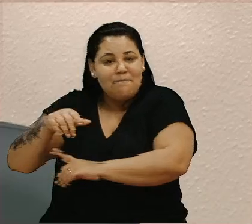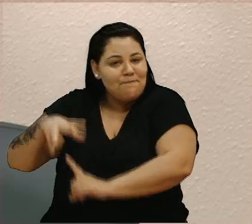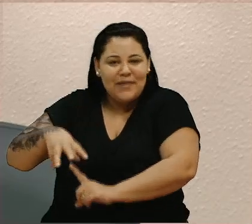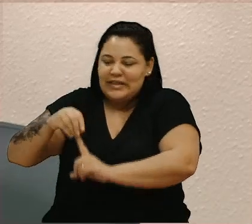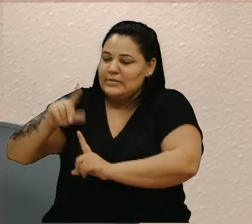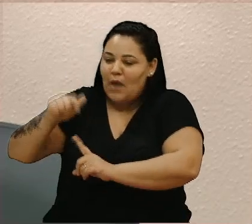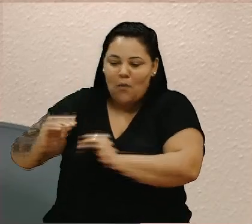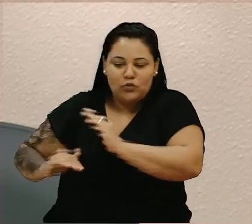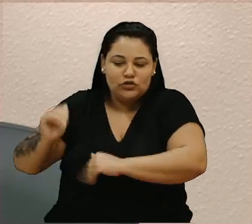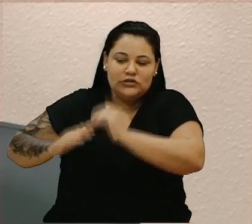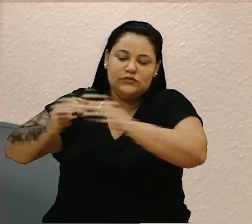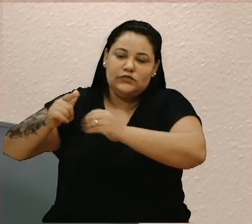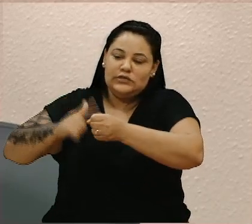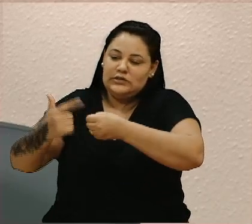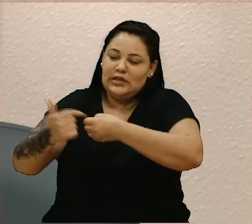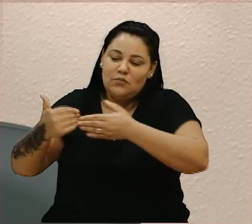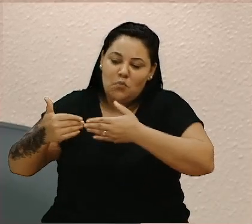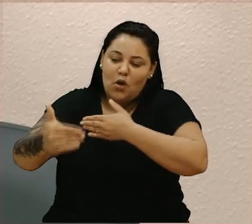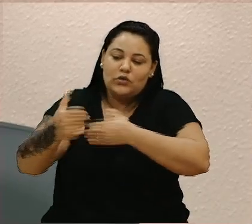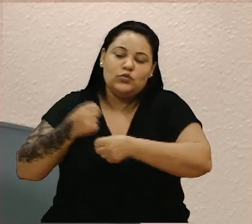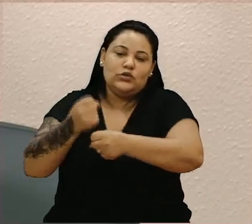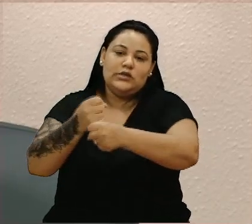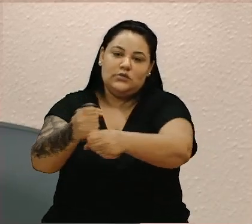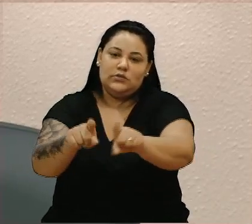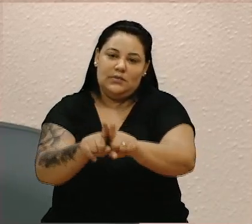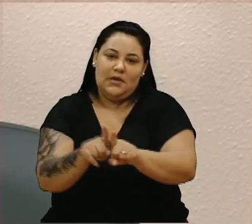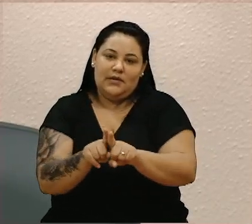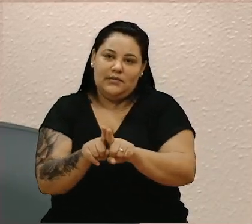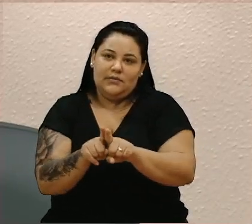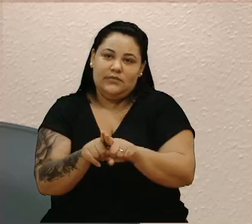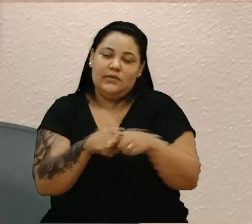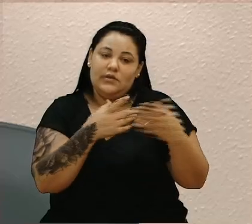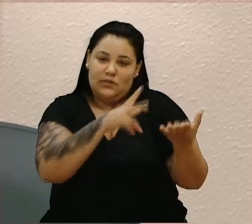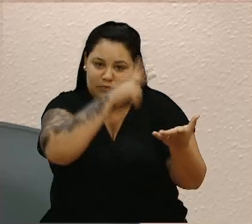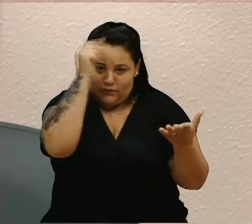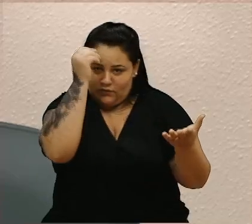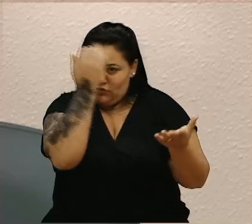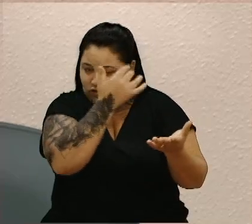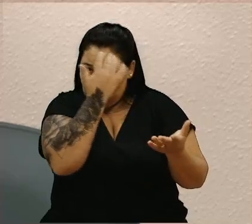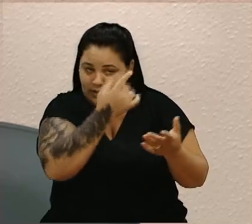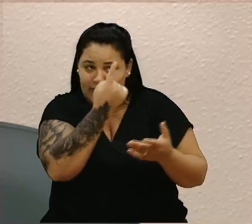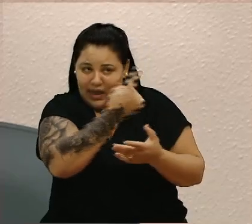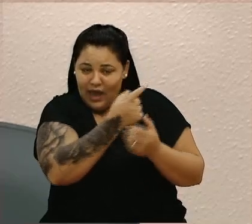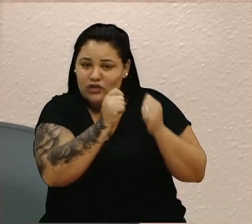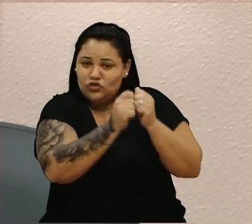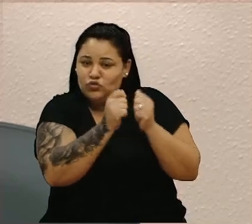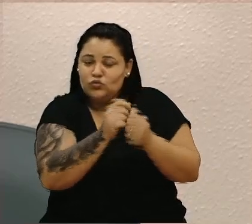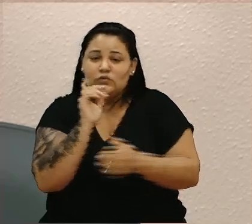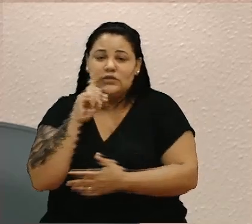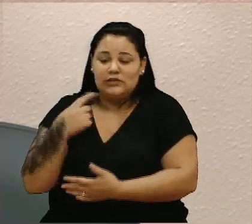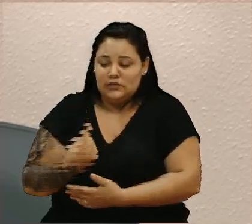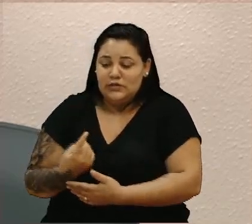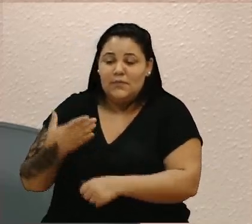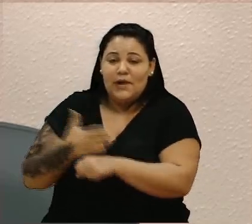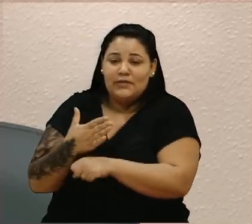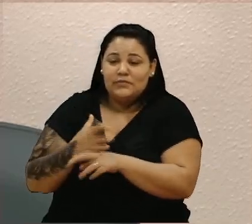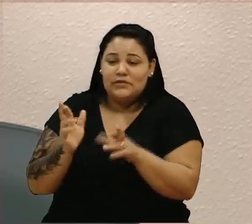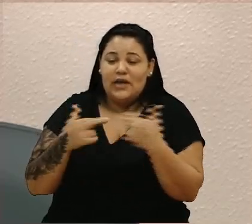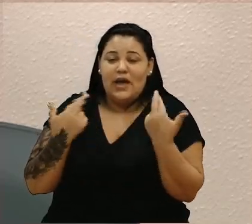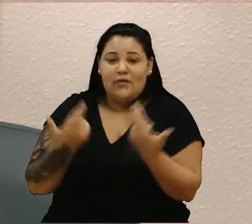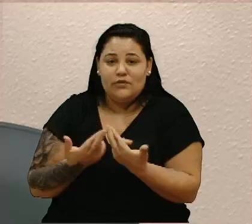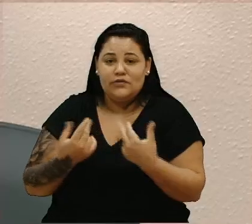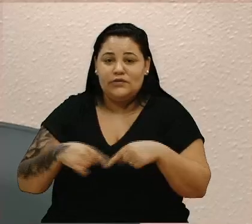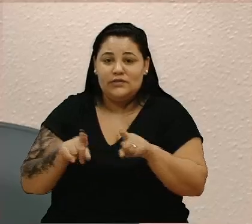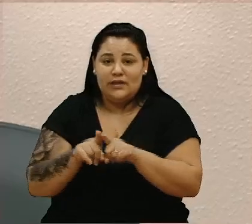nossa cidade nas próximas décadas. Então, o prefeito Adiló está lá, o secretário, a deputada Denise nas reuniões